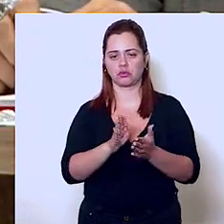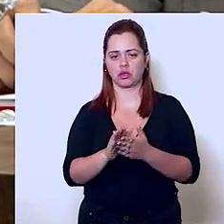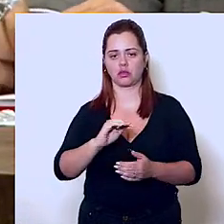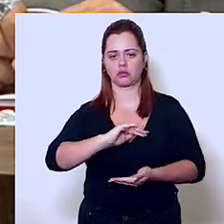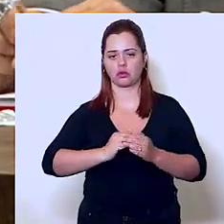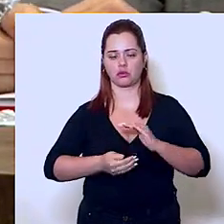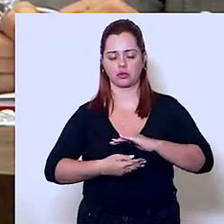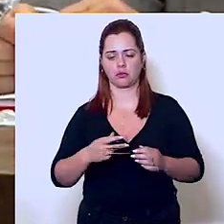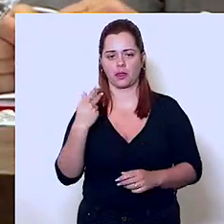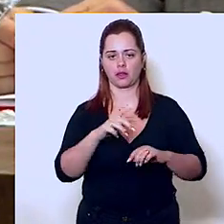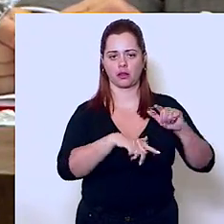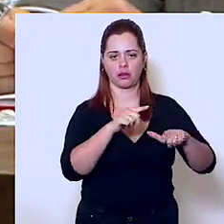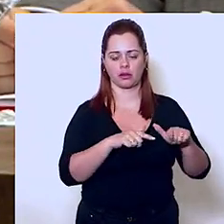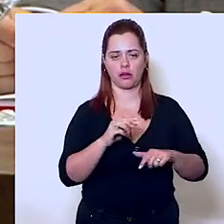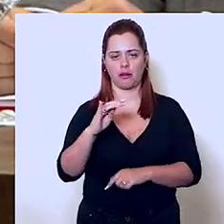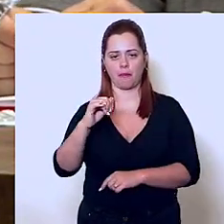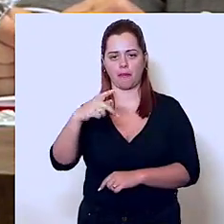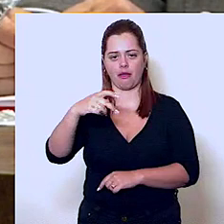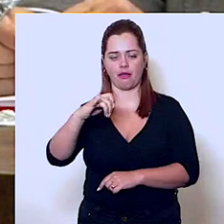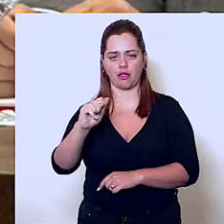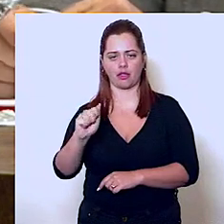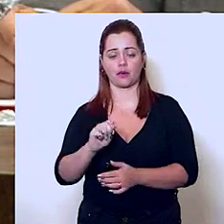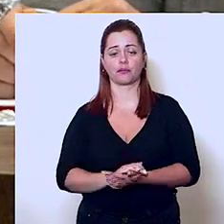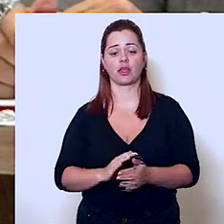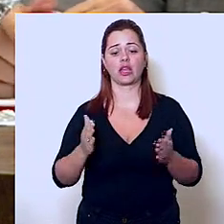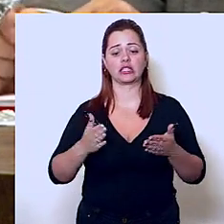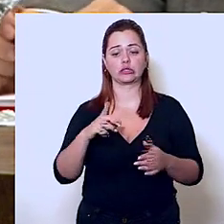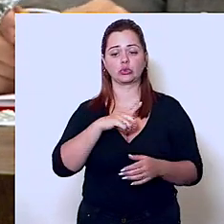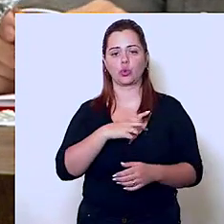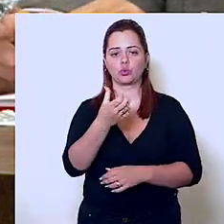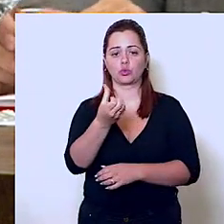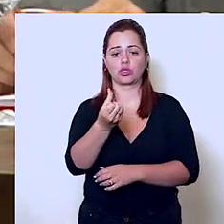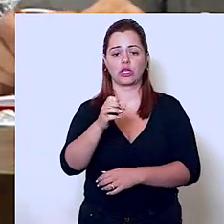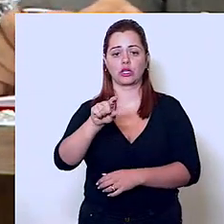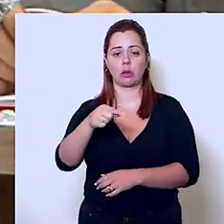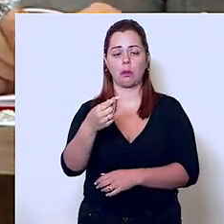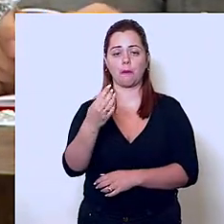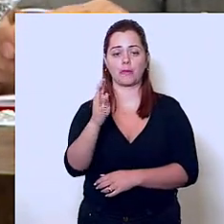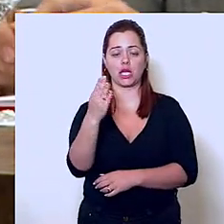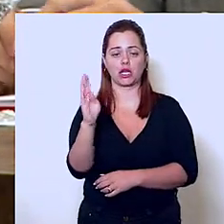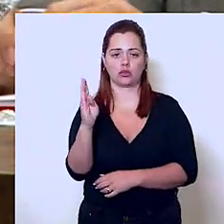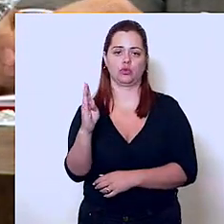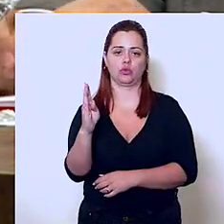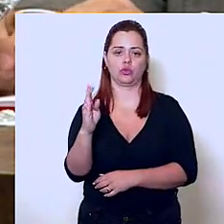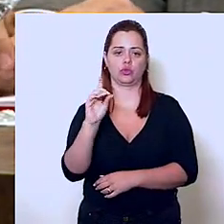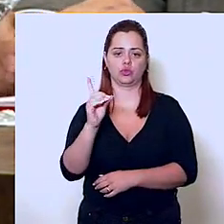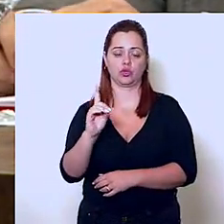IPEA, as exportações já estavam em 6 bilhões de dólares. E quando ele deixou o cargo para